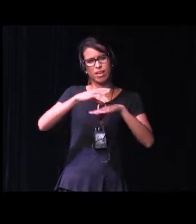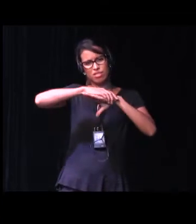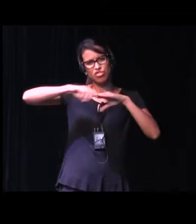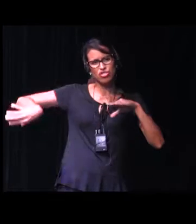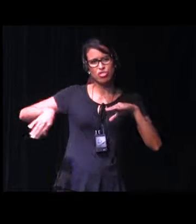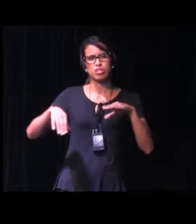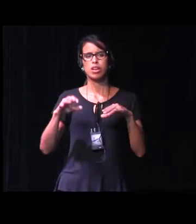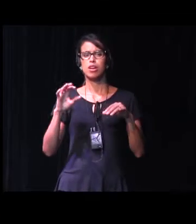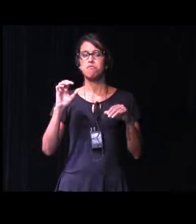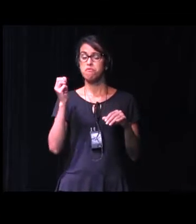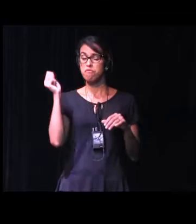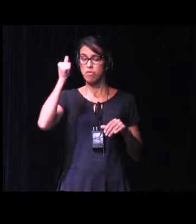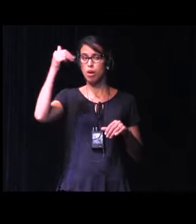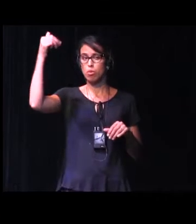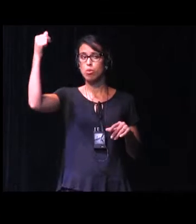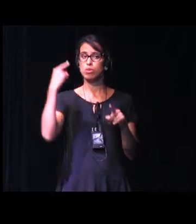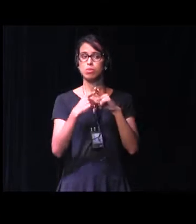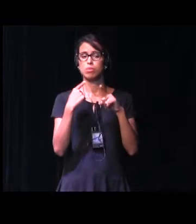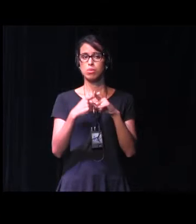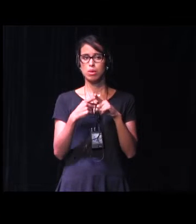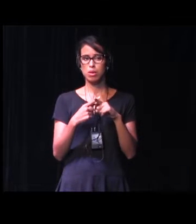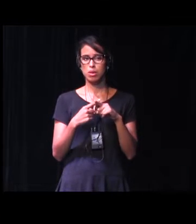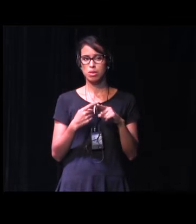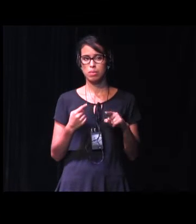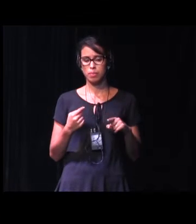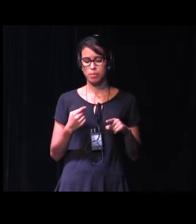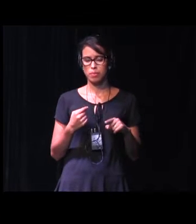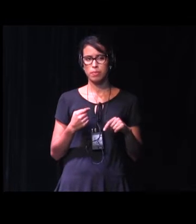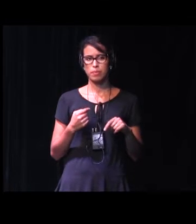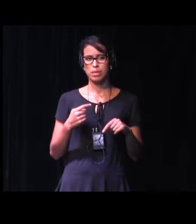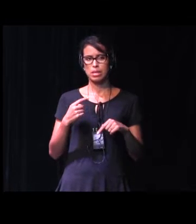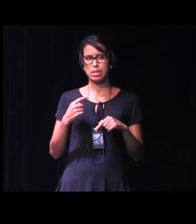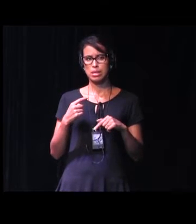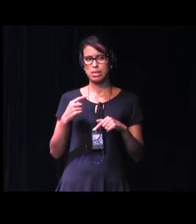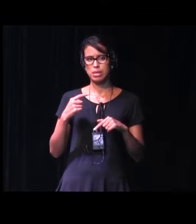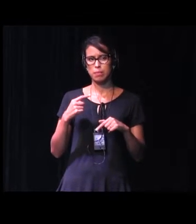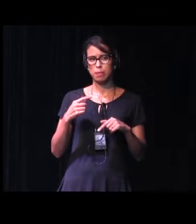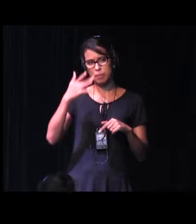O sucesso do Parque Pés Descalços foi tamanho